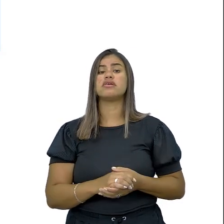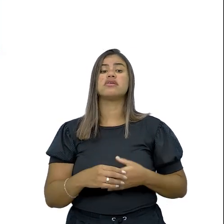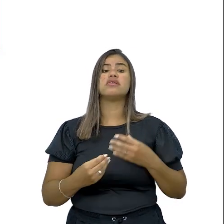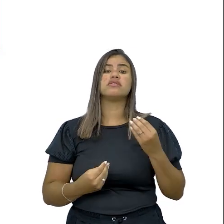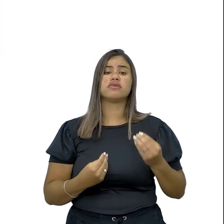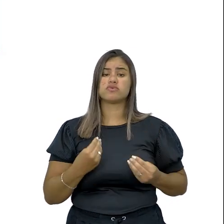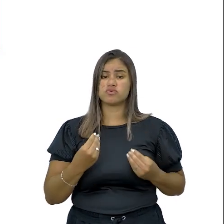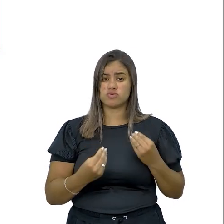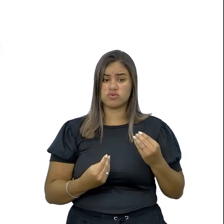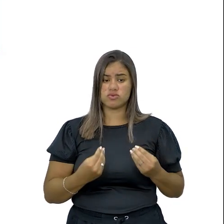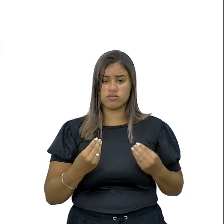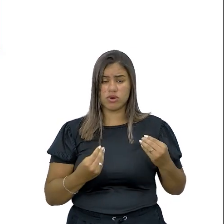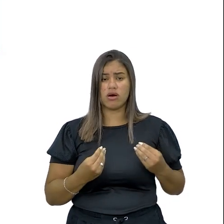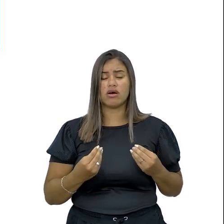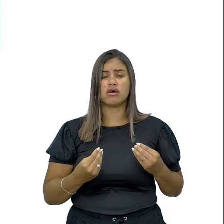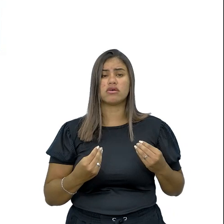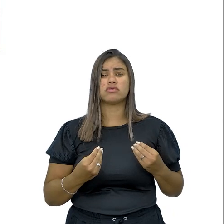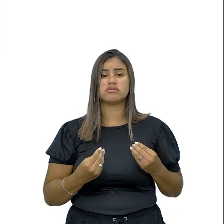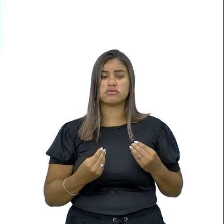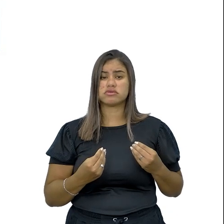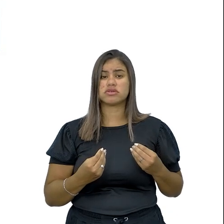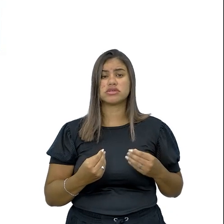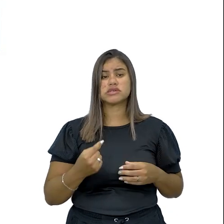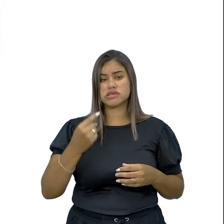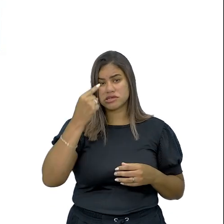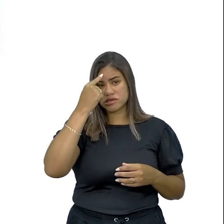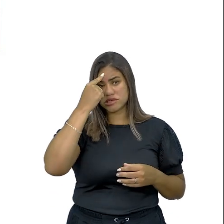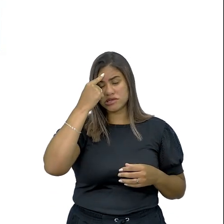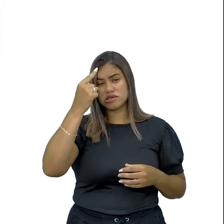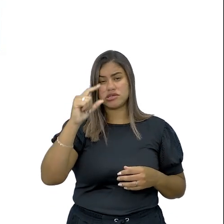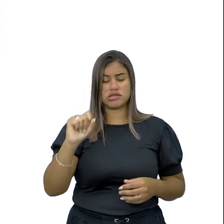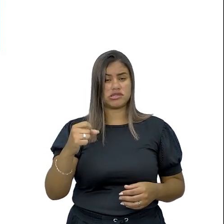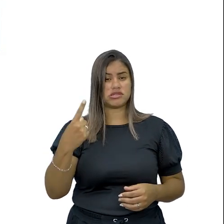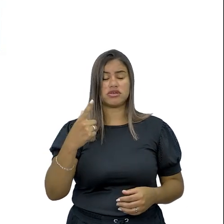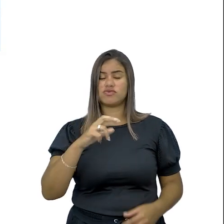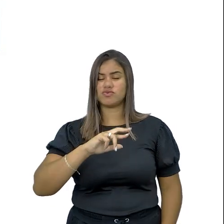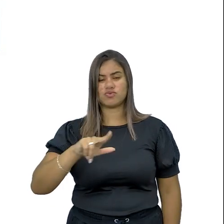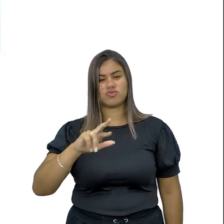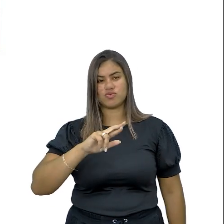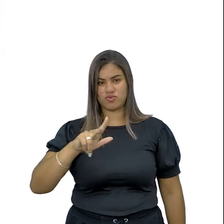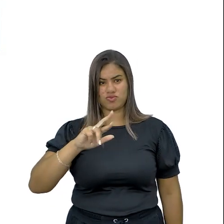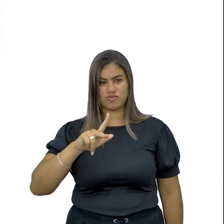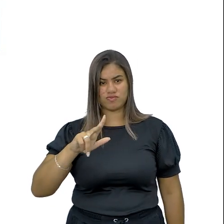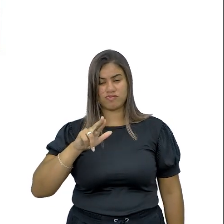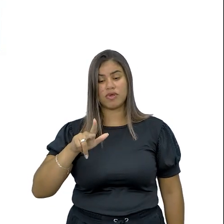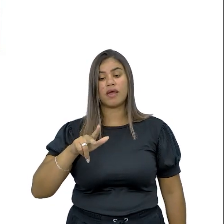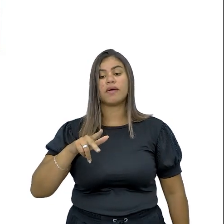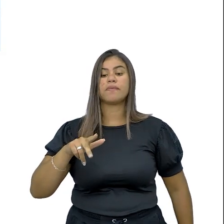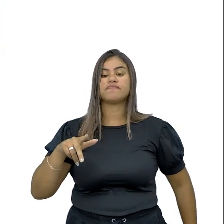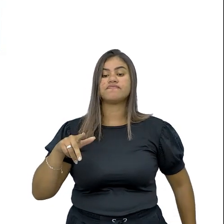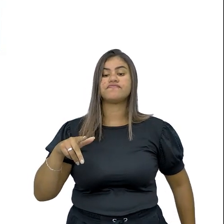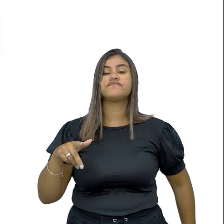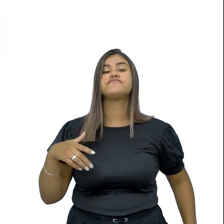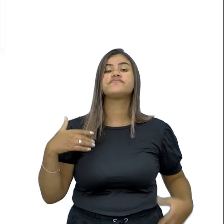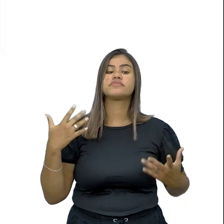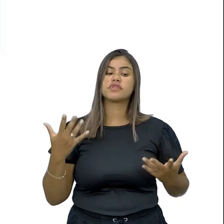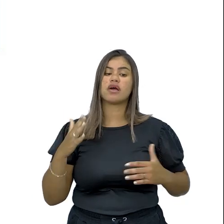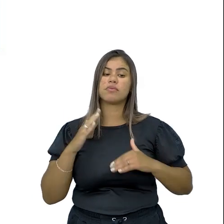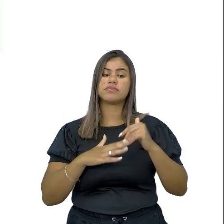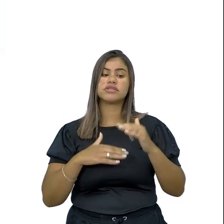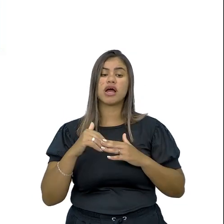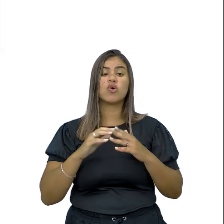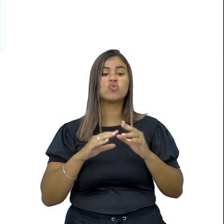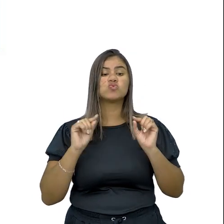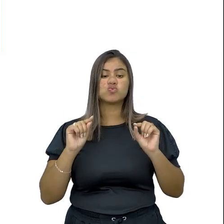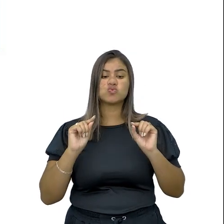Então, de fato, não deve gerar nenhuma estranheza isso para nós, acredito eu, né? Então, essa habilidade é a seguinte: compreender